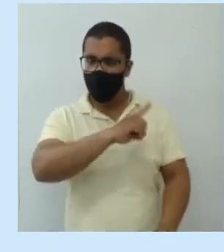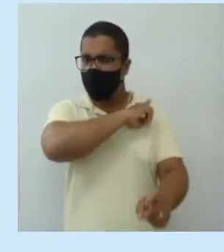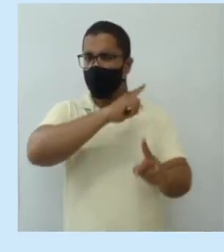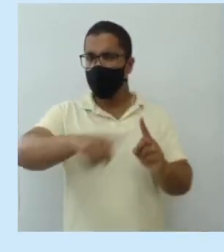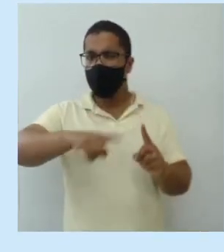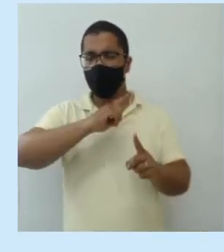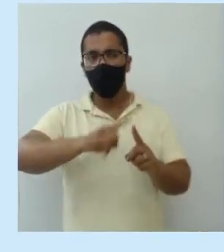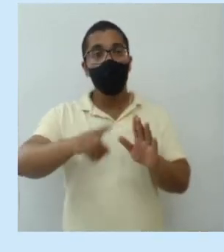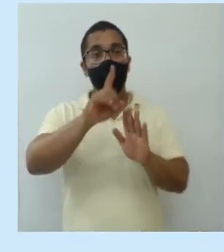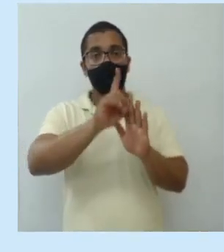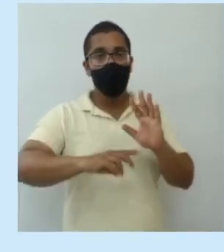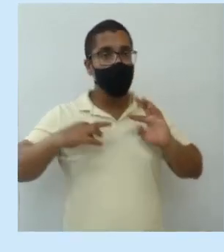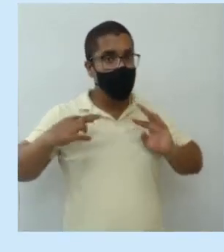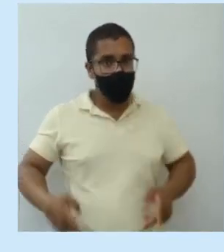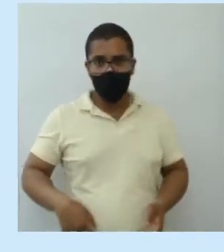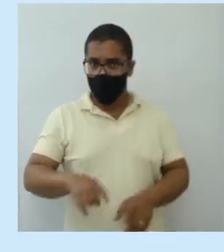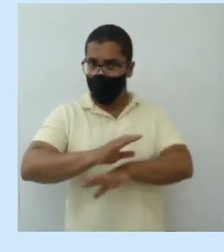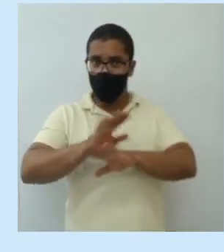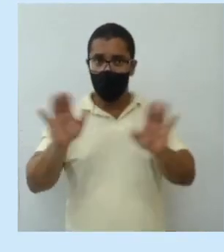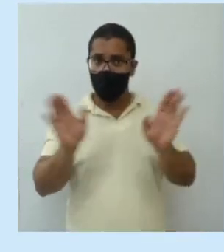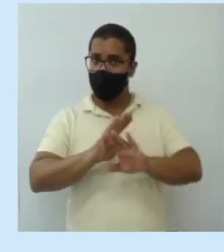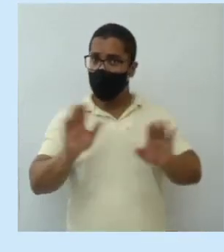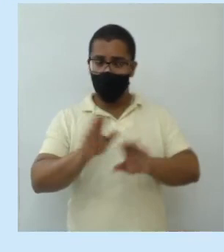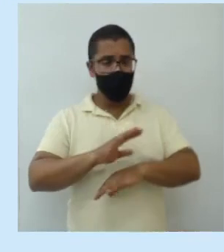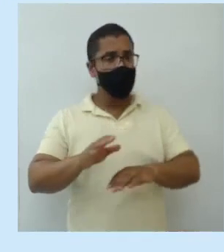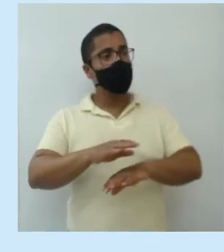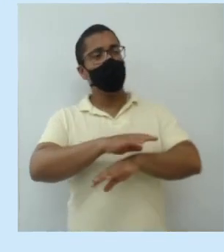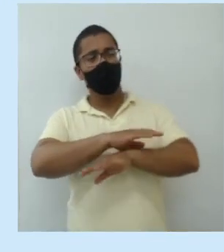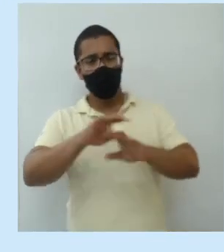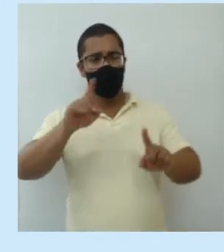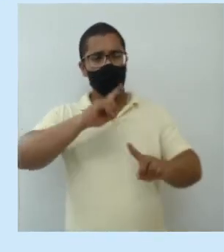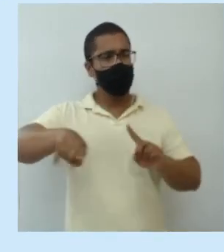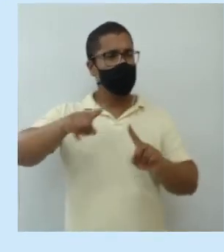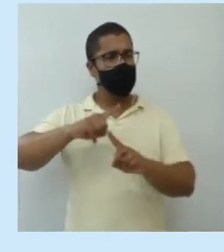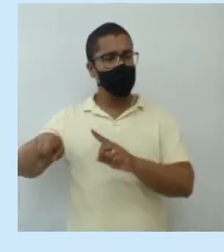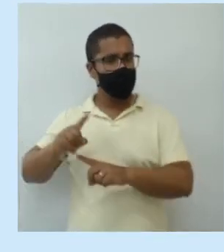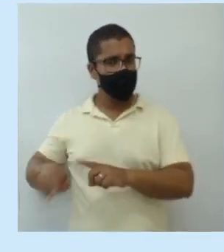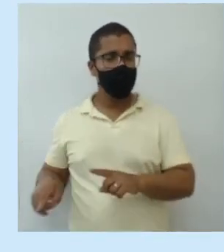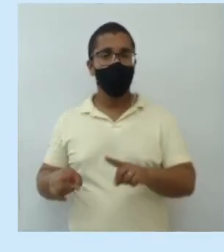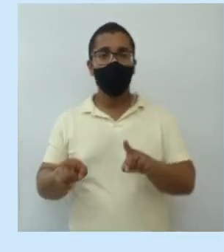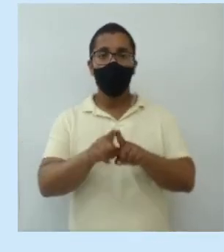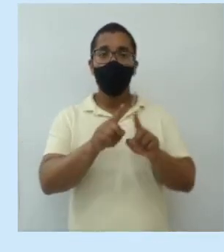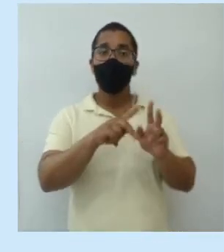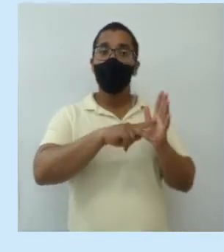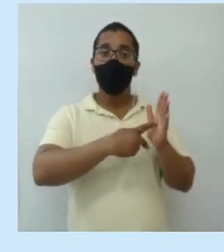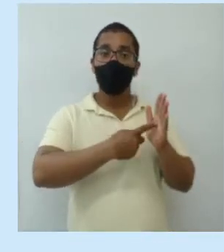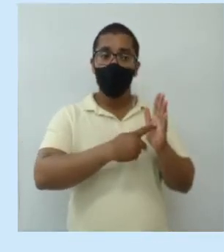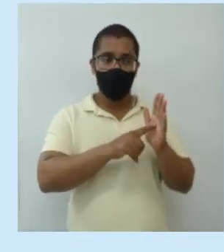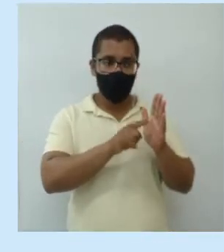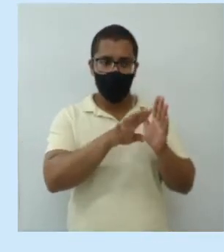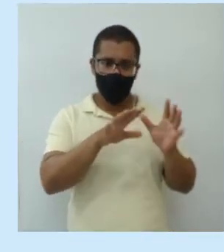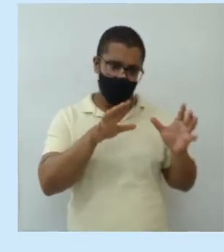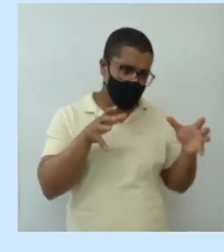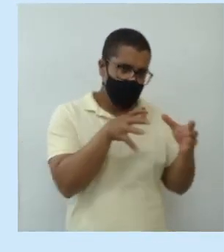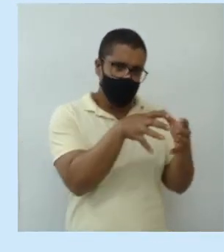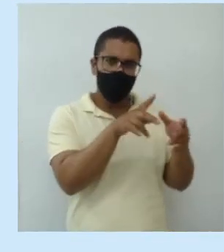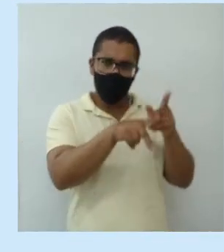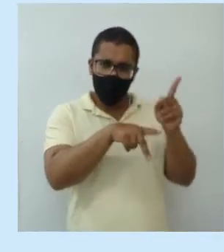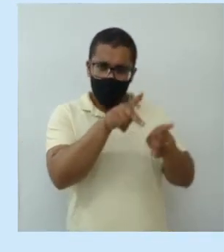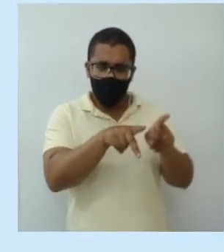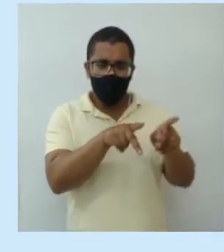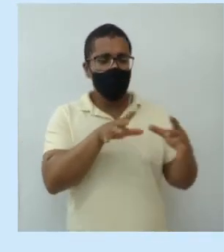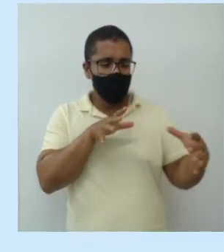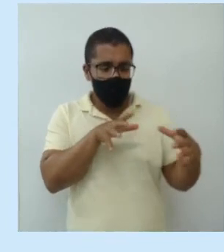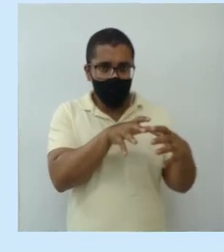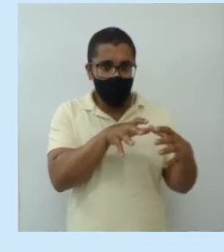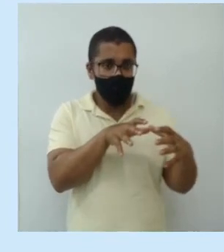direitos humanos, também vai reprimir essas organizações sindicais que eram ligados ao esquema populista, como nós já falamos.